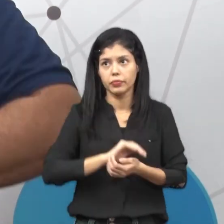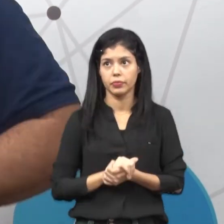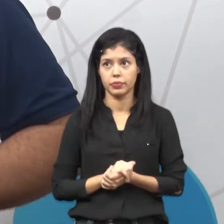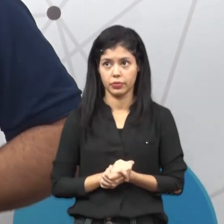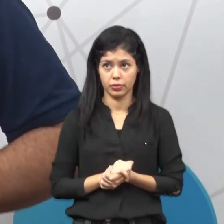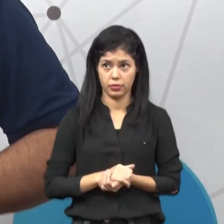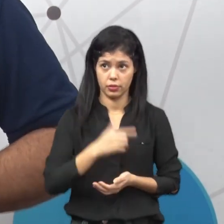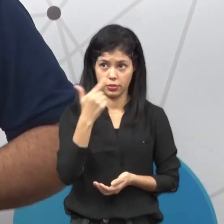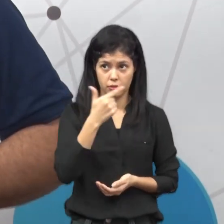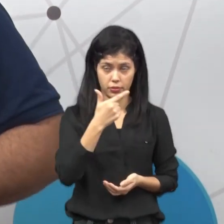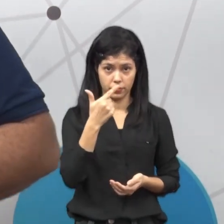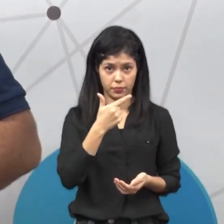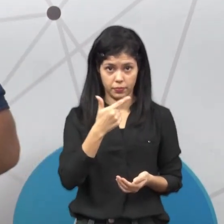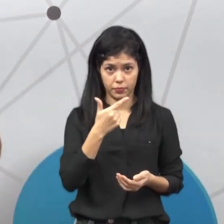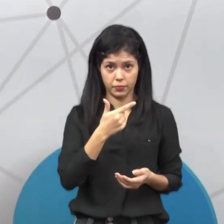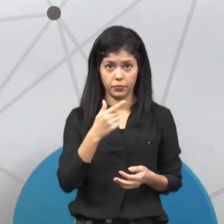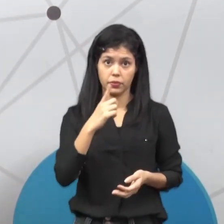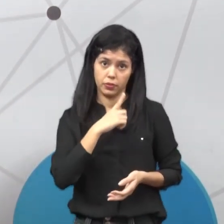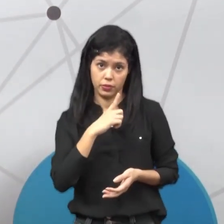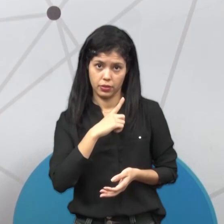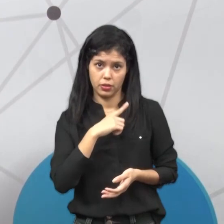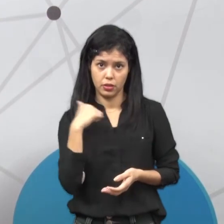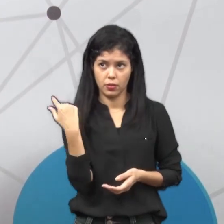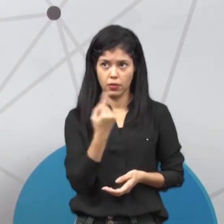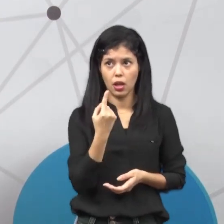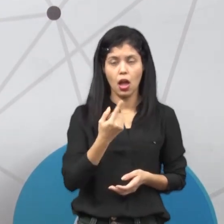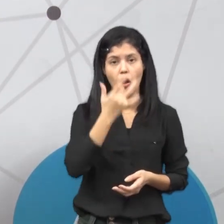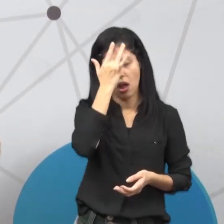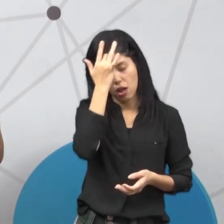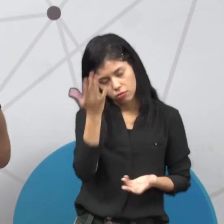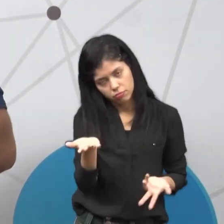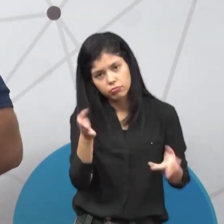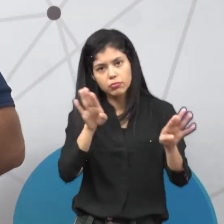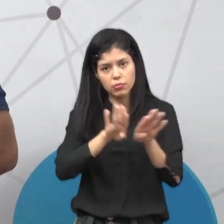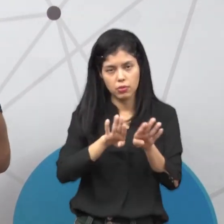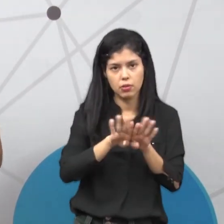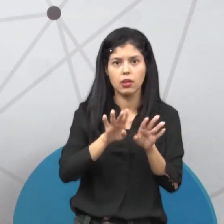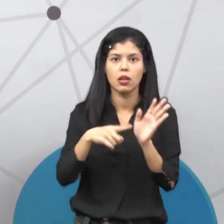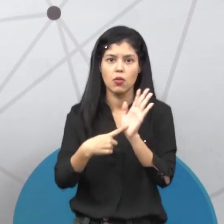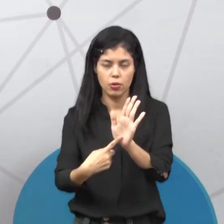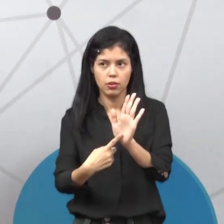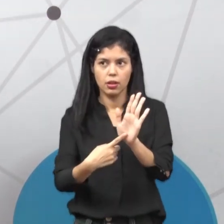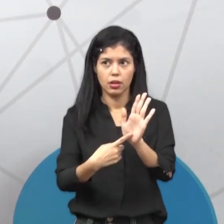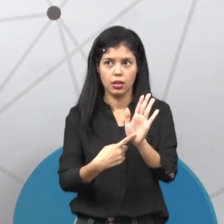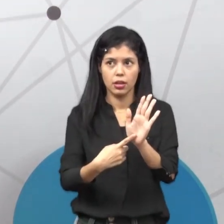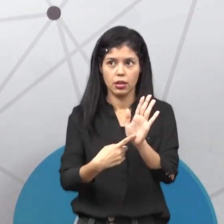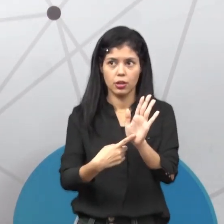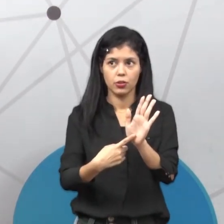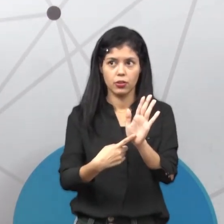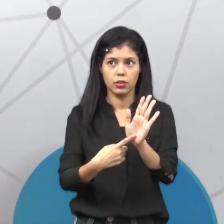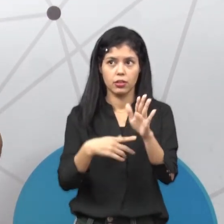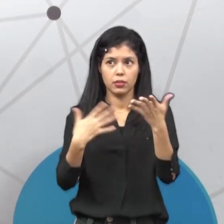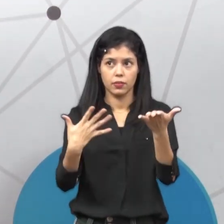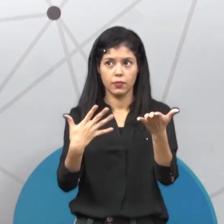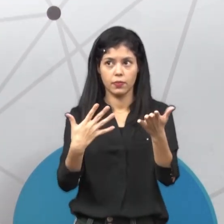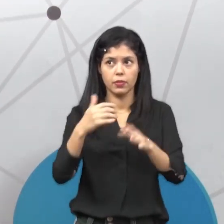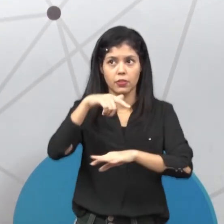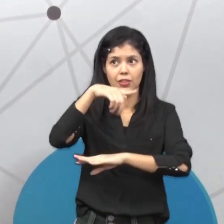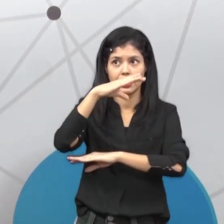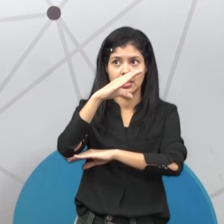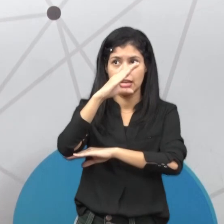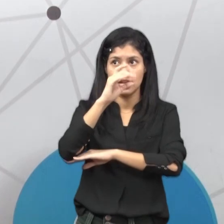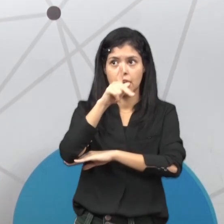No nosso segundo exemplo, nós temos algo que vai ser aplicado à equação de